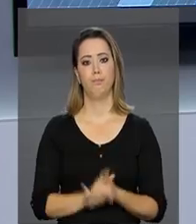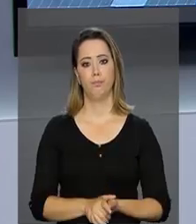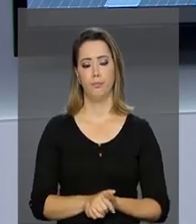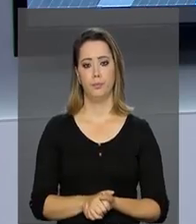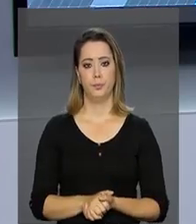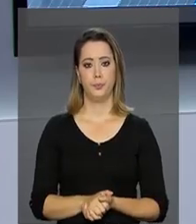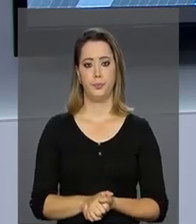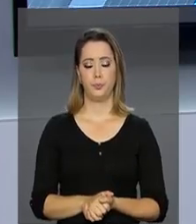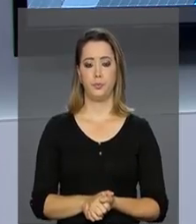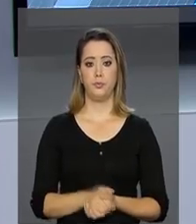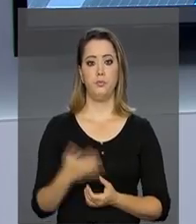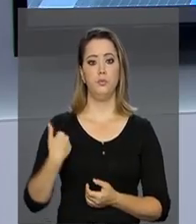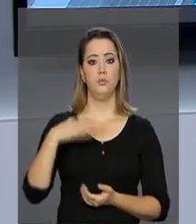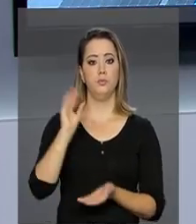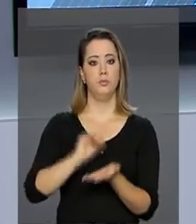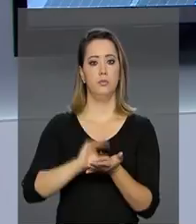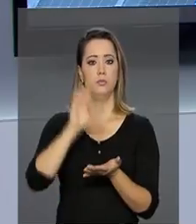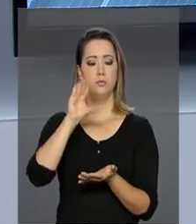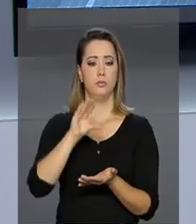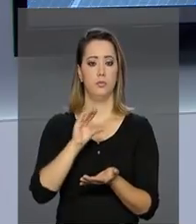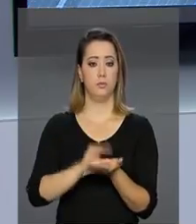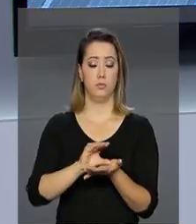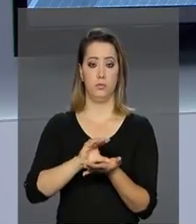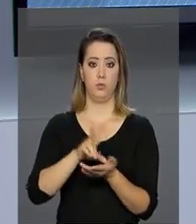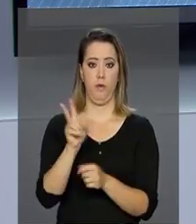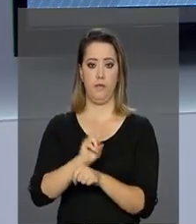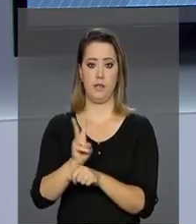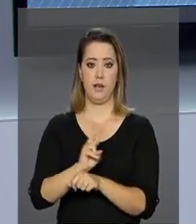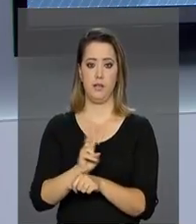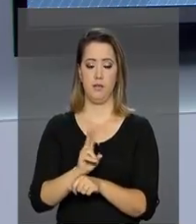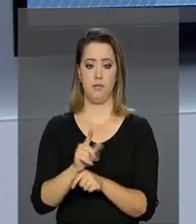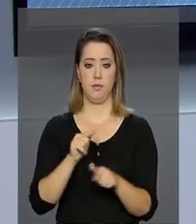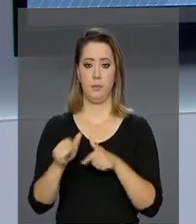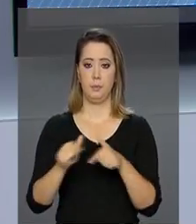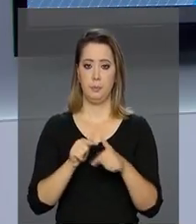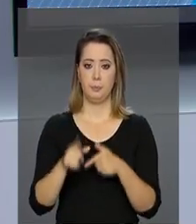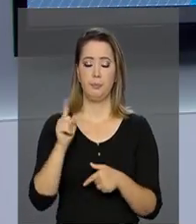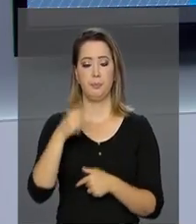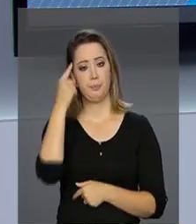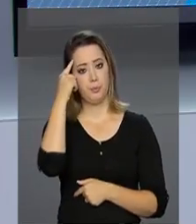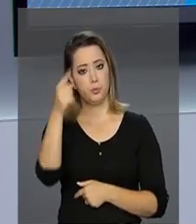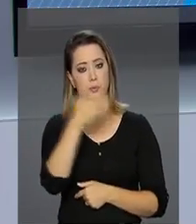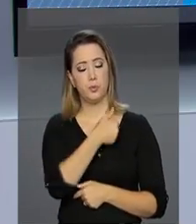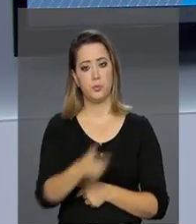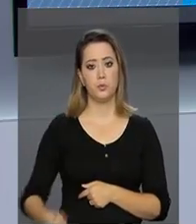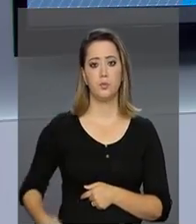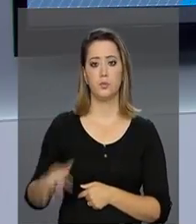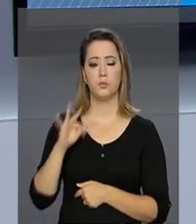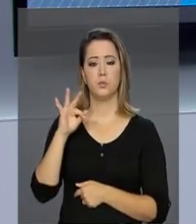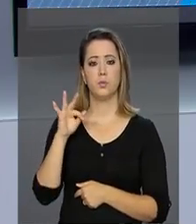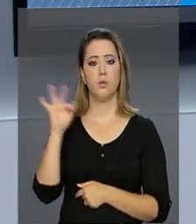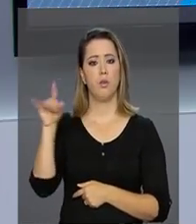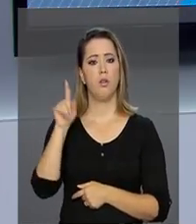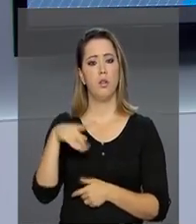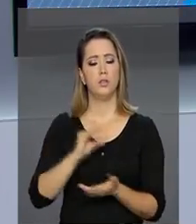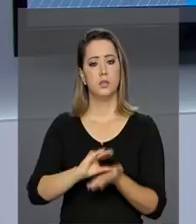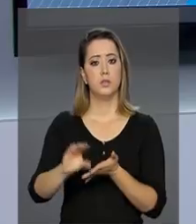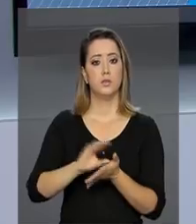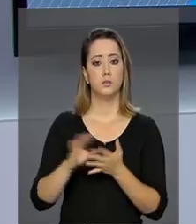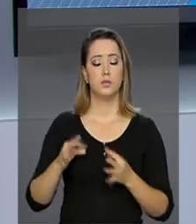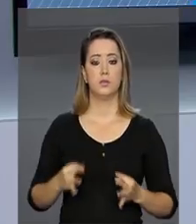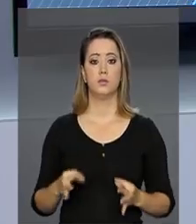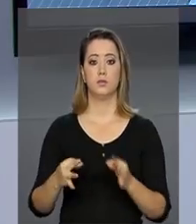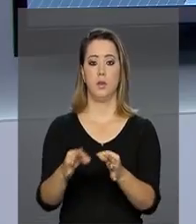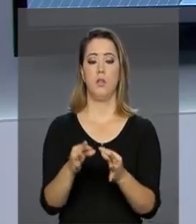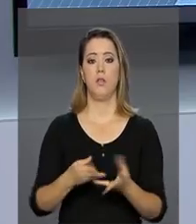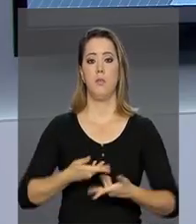aderir mais recursos para modernizar a fiscalização trabalhista A ideia é do do governo é investir em tecnologia